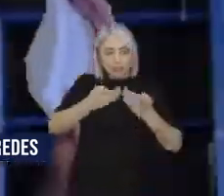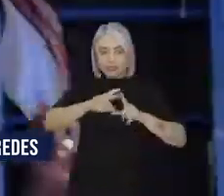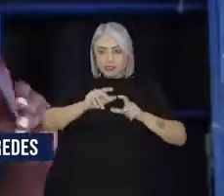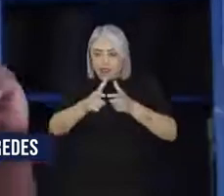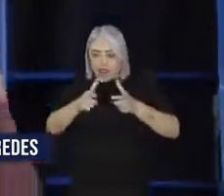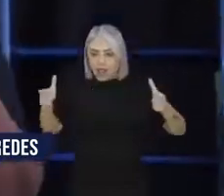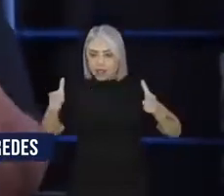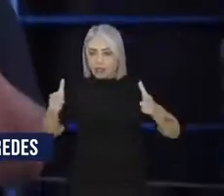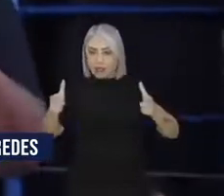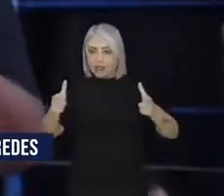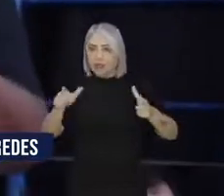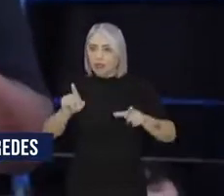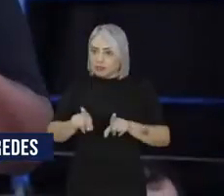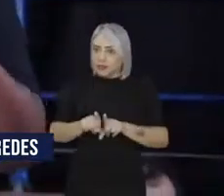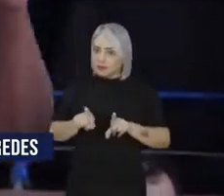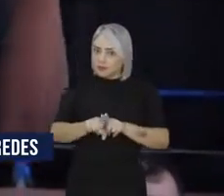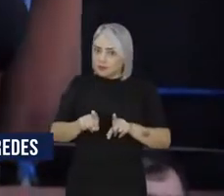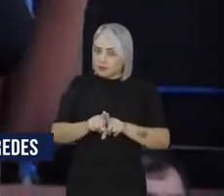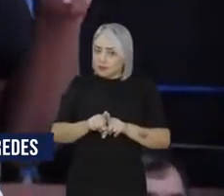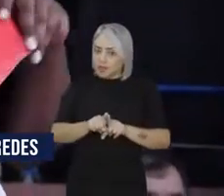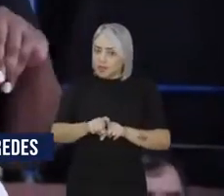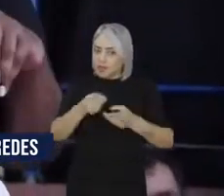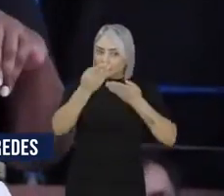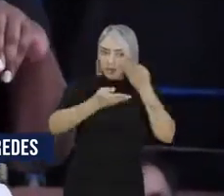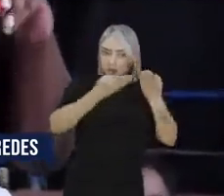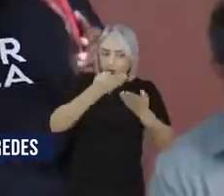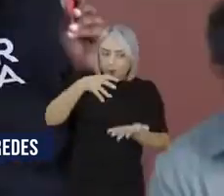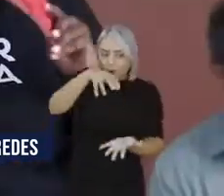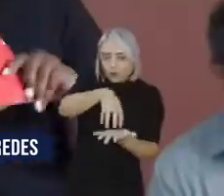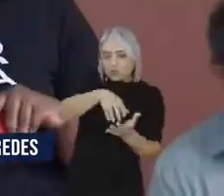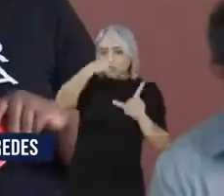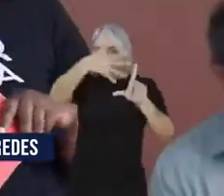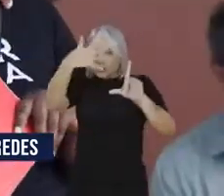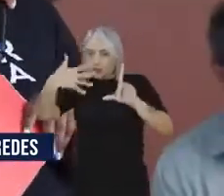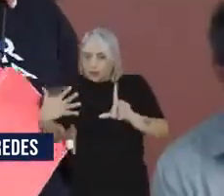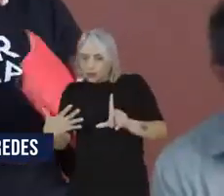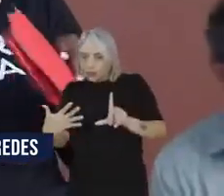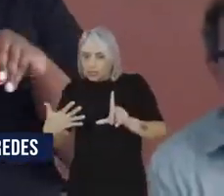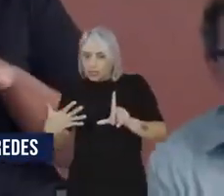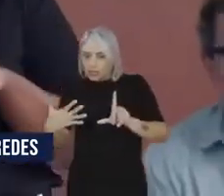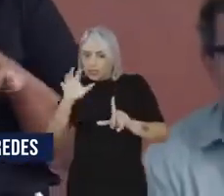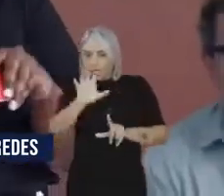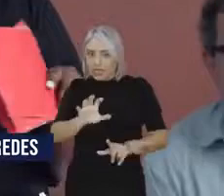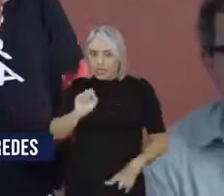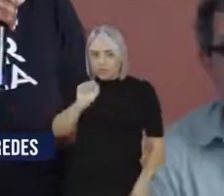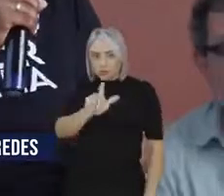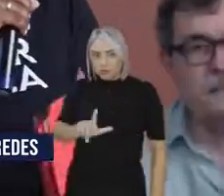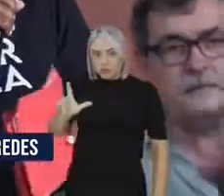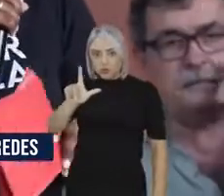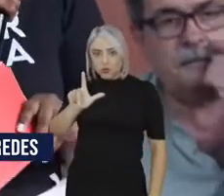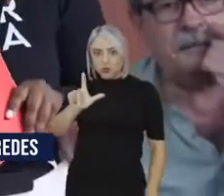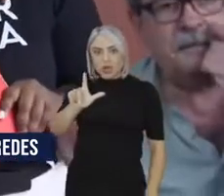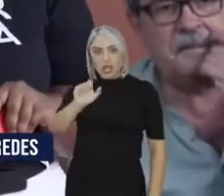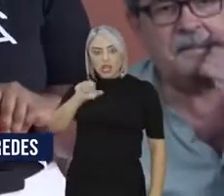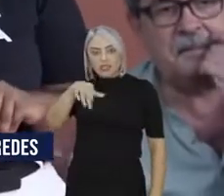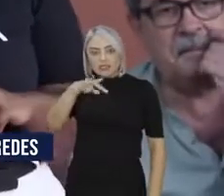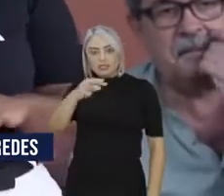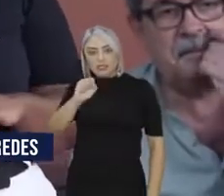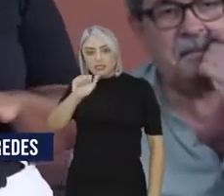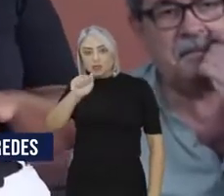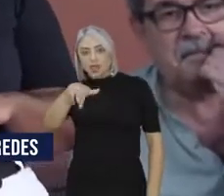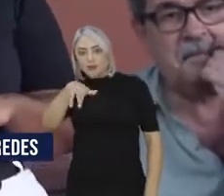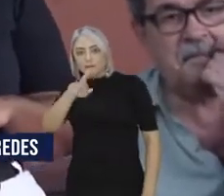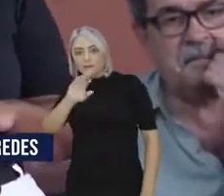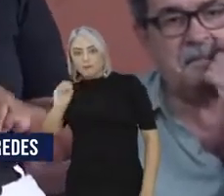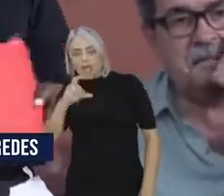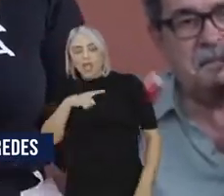também atende com centro LGBT na região sul e em Santo Amaro também. Eu queria uma salva de palmas para isso.